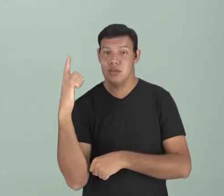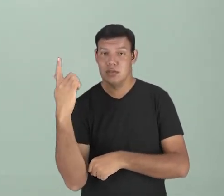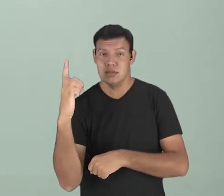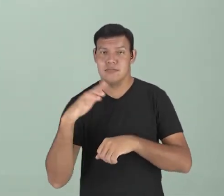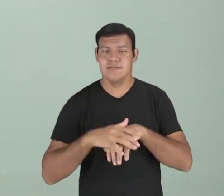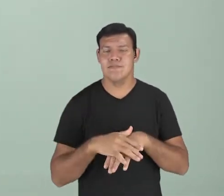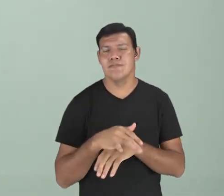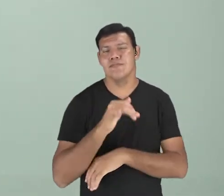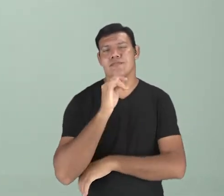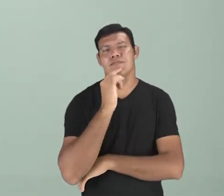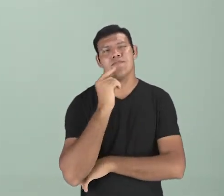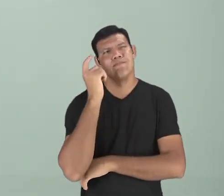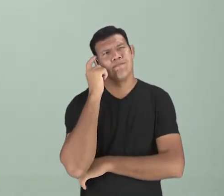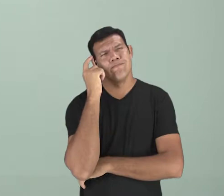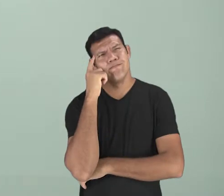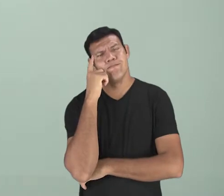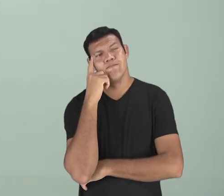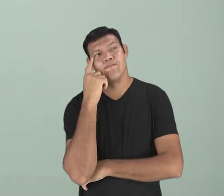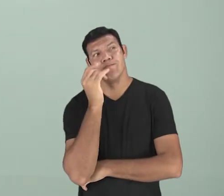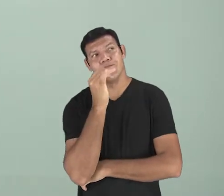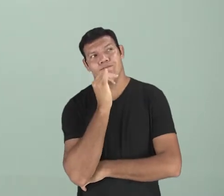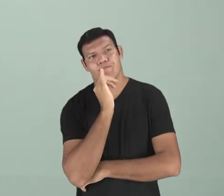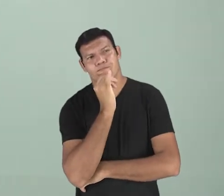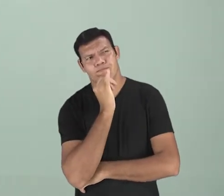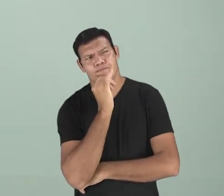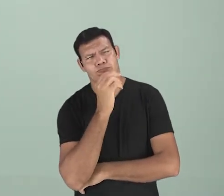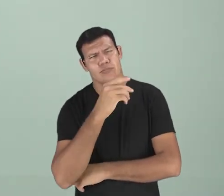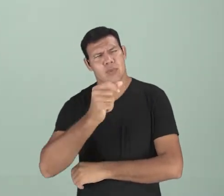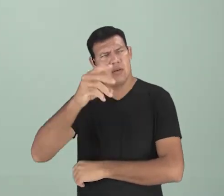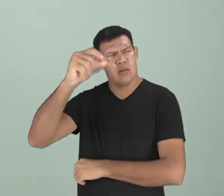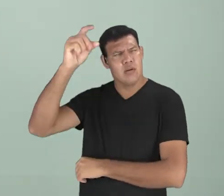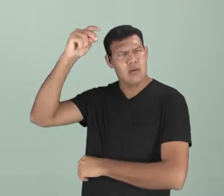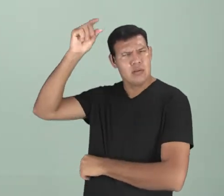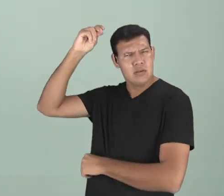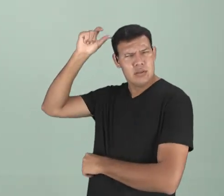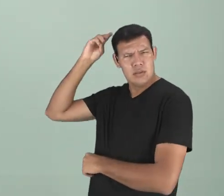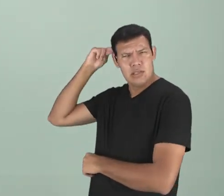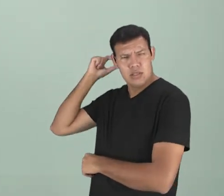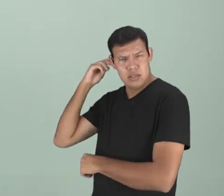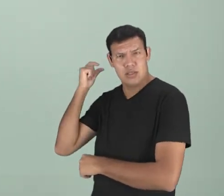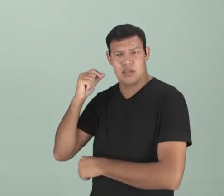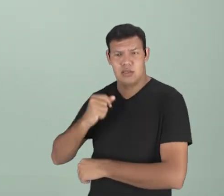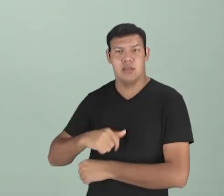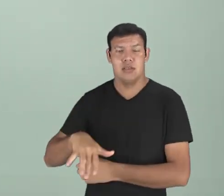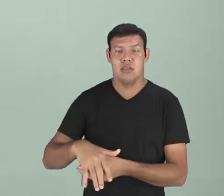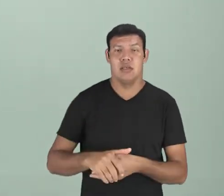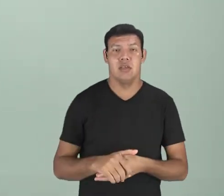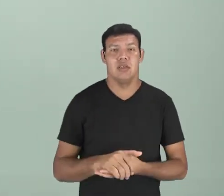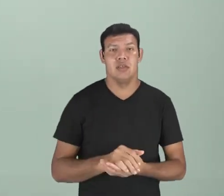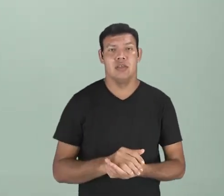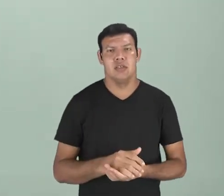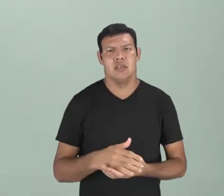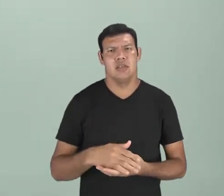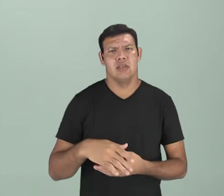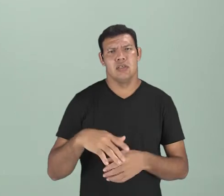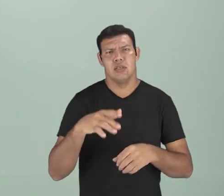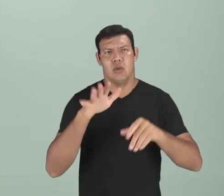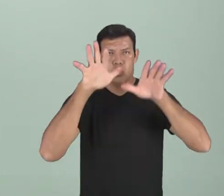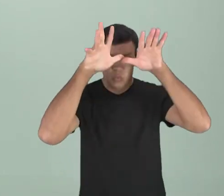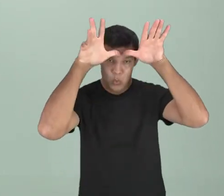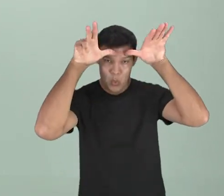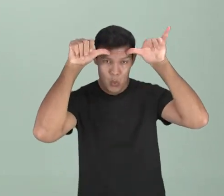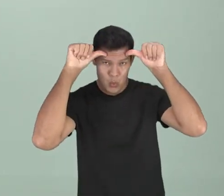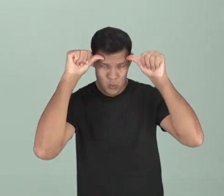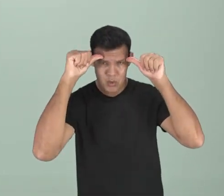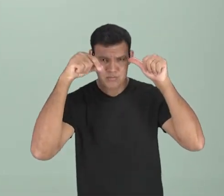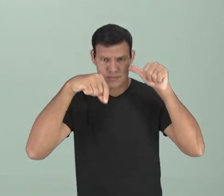por exemplo, há muitos e muitos anos atrás, o nosso território acreano, vamos pensar aqui